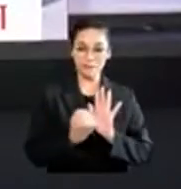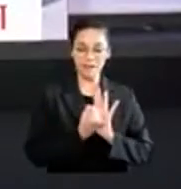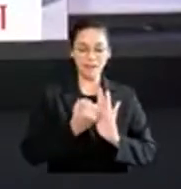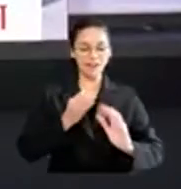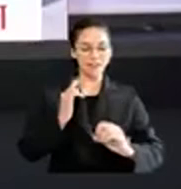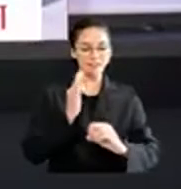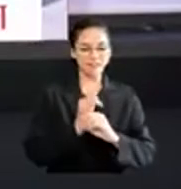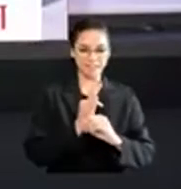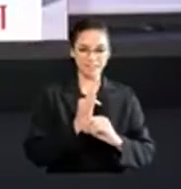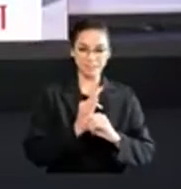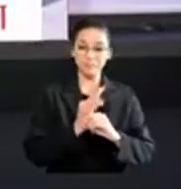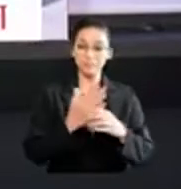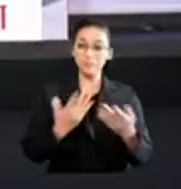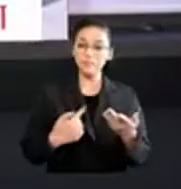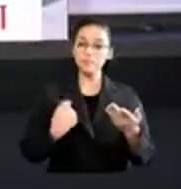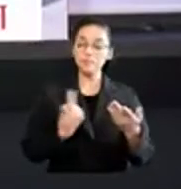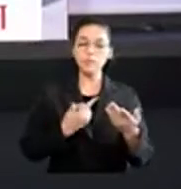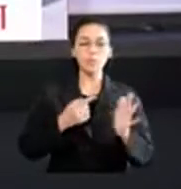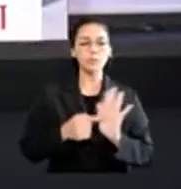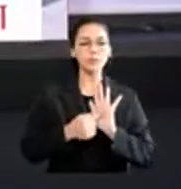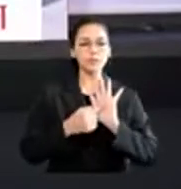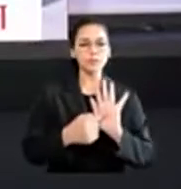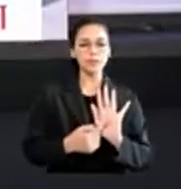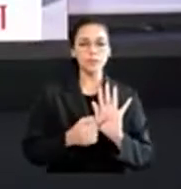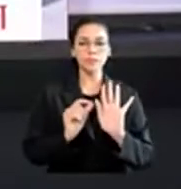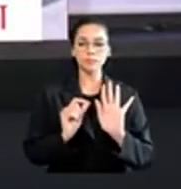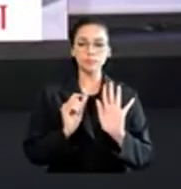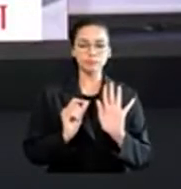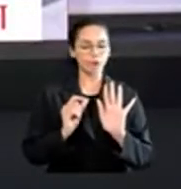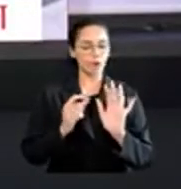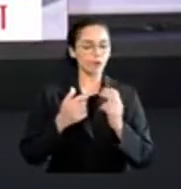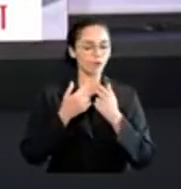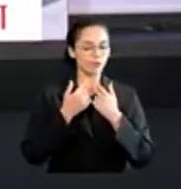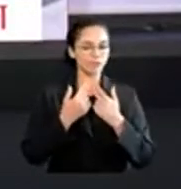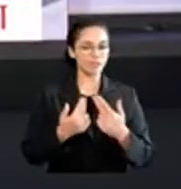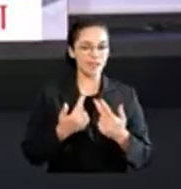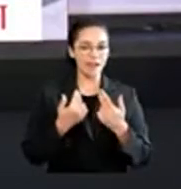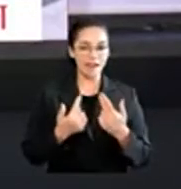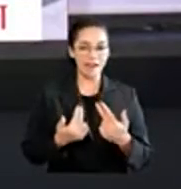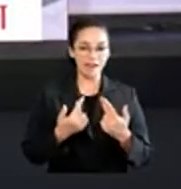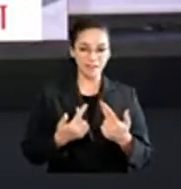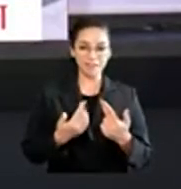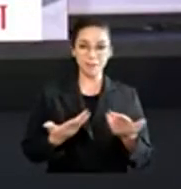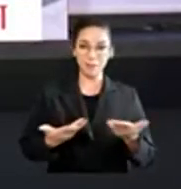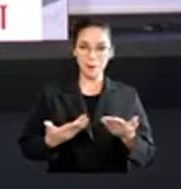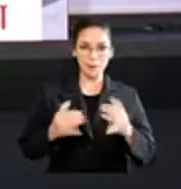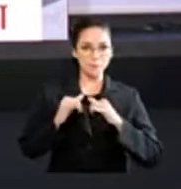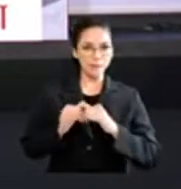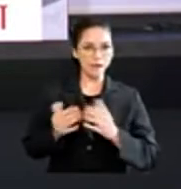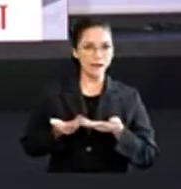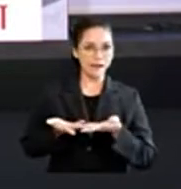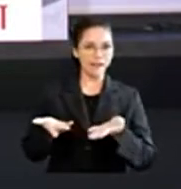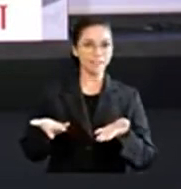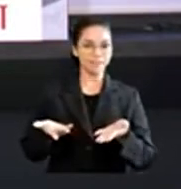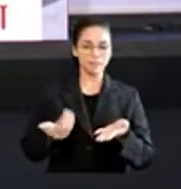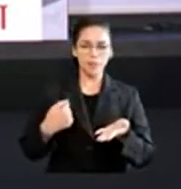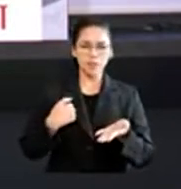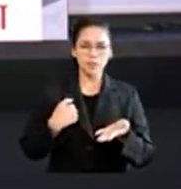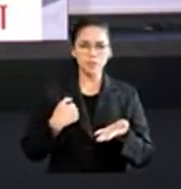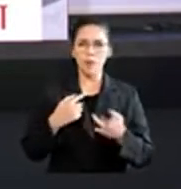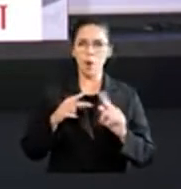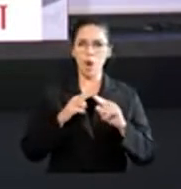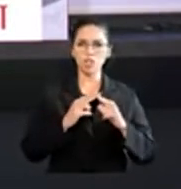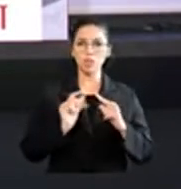onde vamos apresentar mais uma grande novidade que chega ao mercado. Aliás, me corrigindo aqui, uma